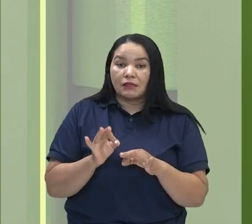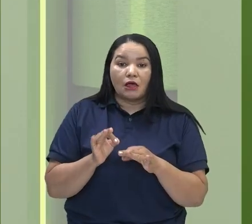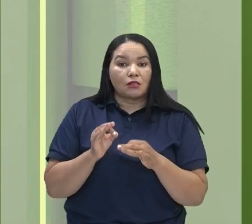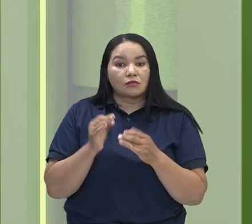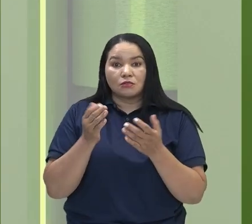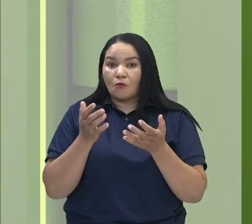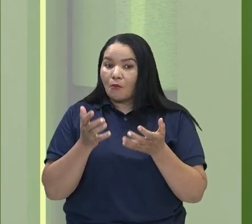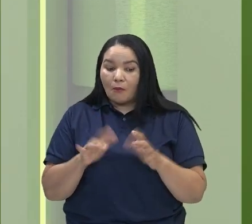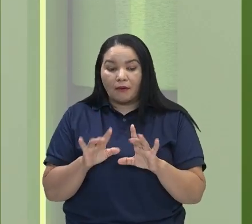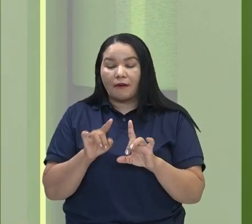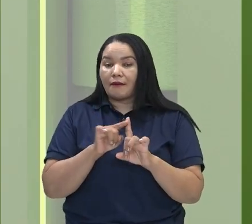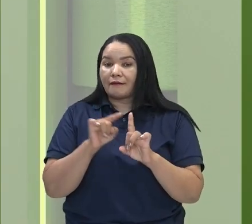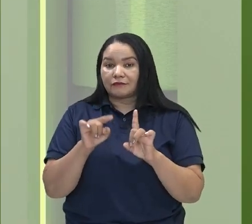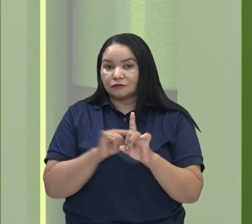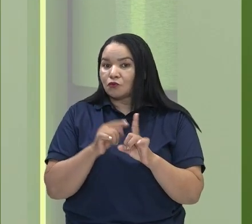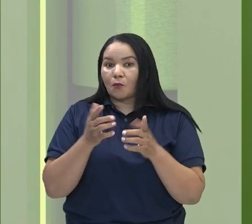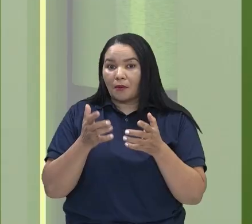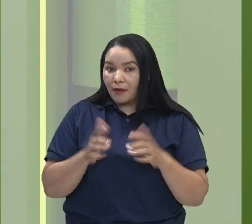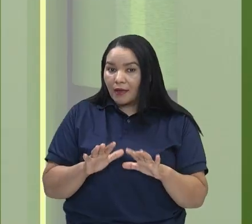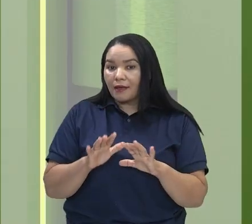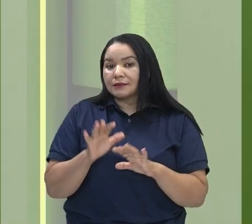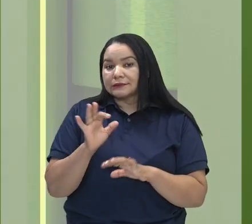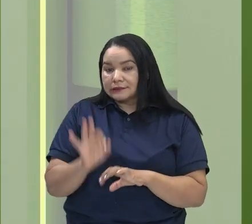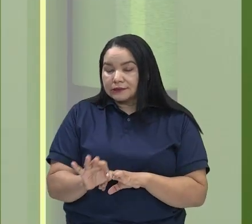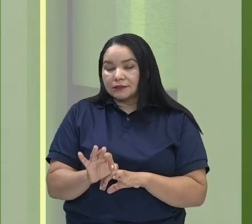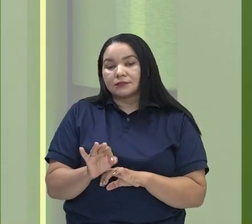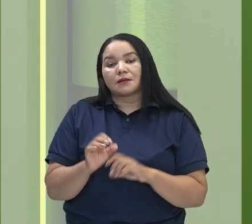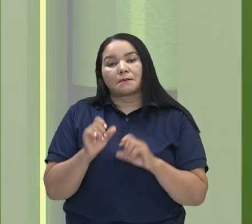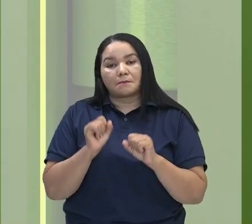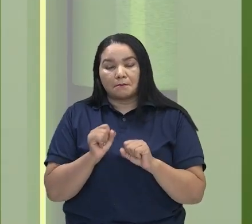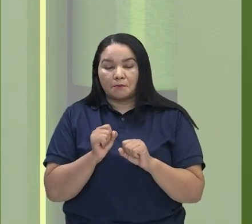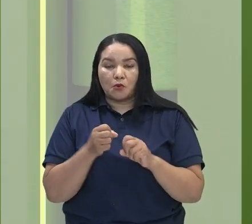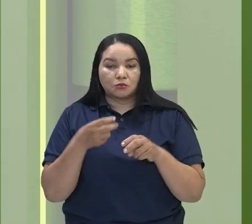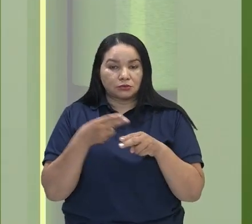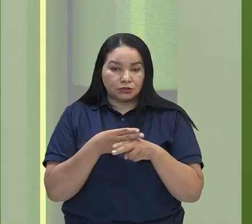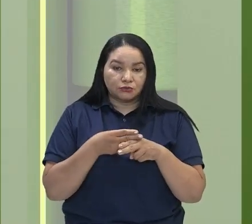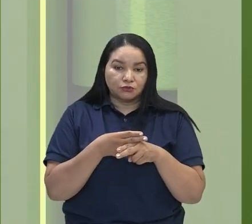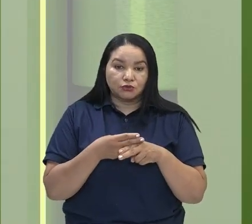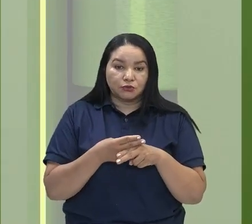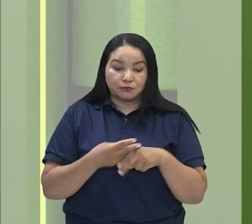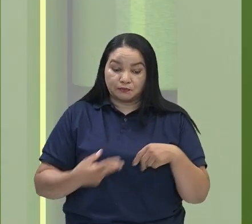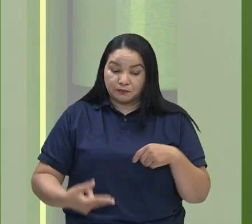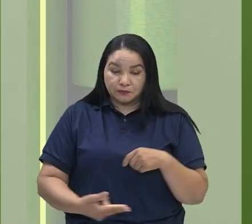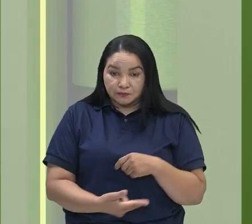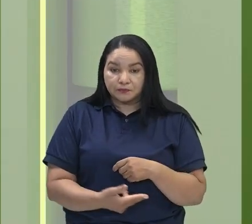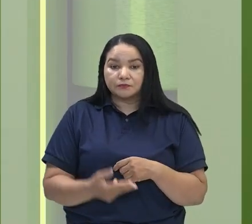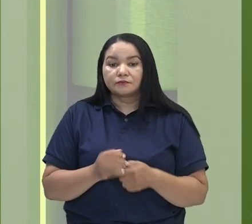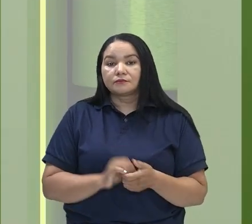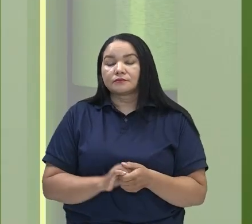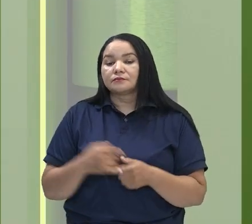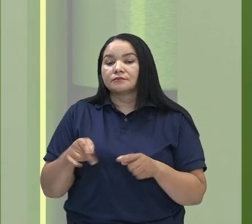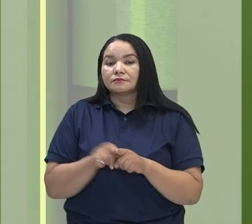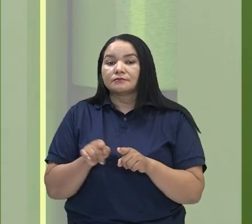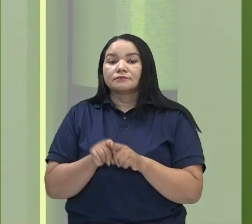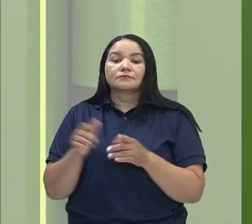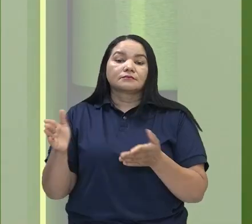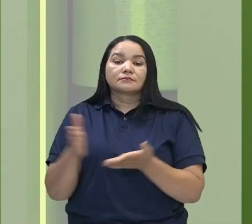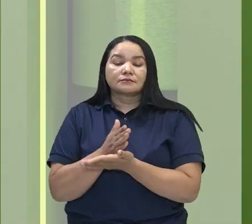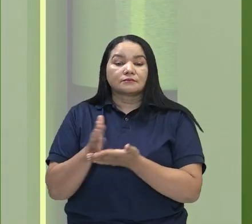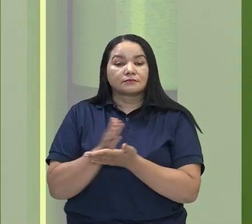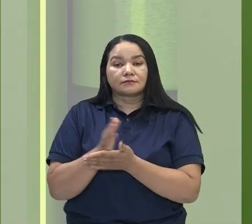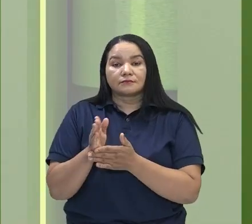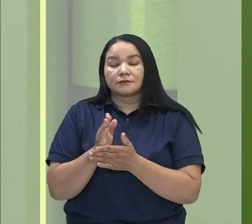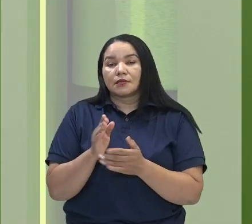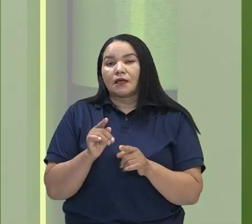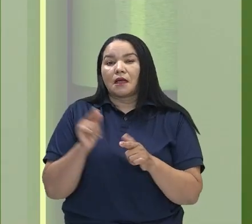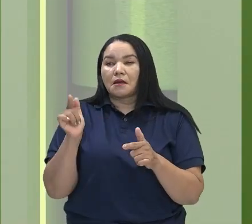mais gestar, né? Que não quer ter uma nova gravidez. E aí é geralmente buscado por pessoas que já têm filhos ou